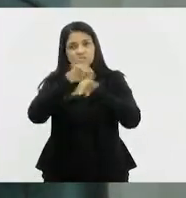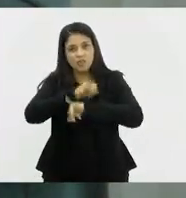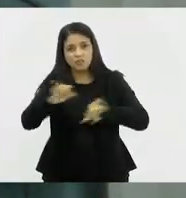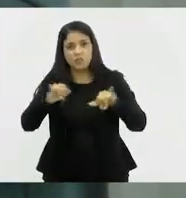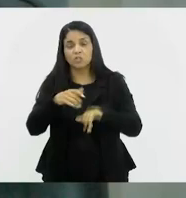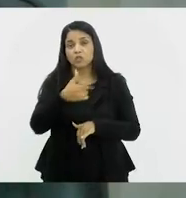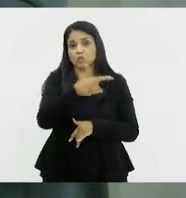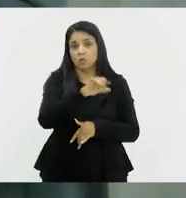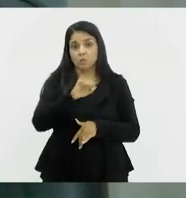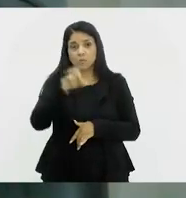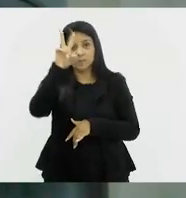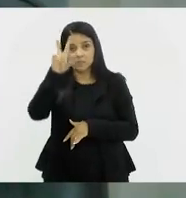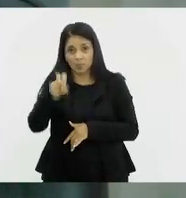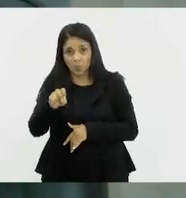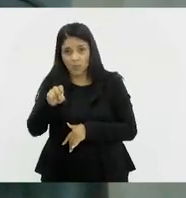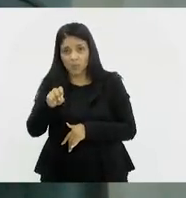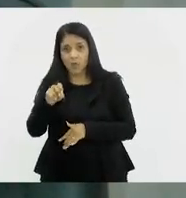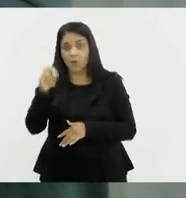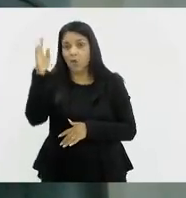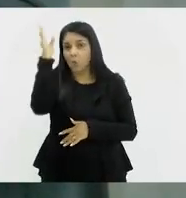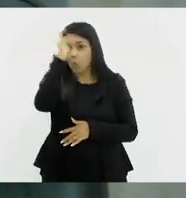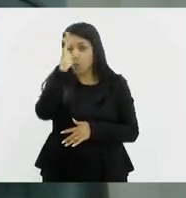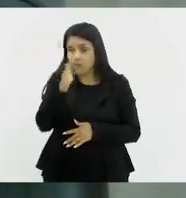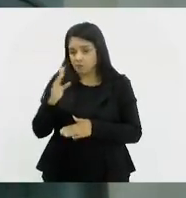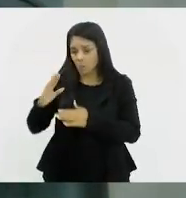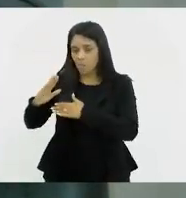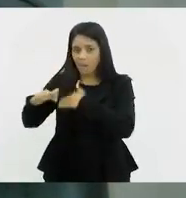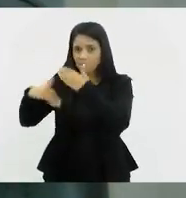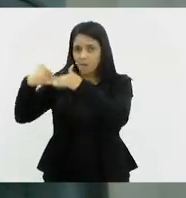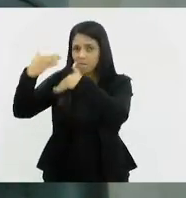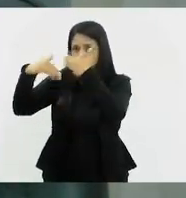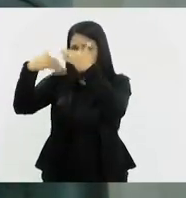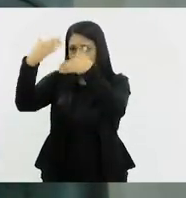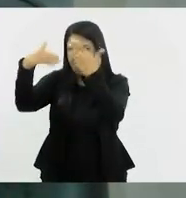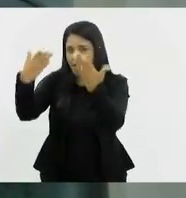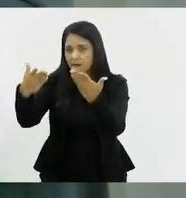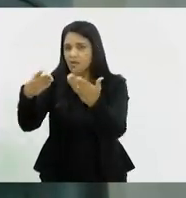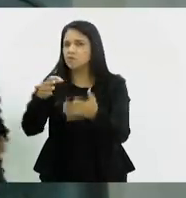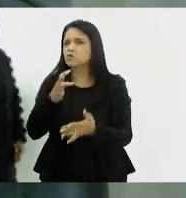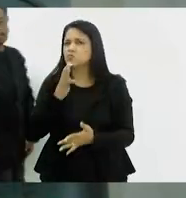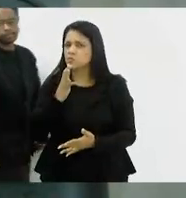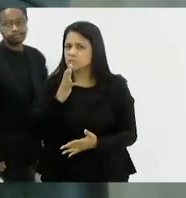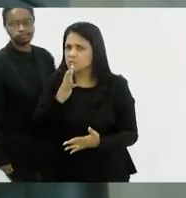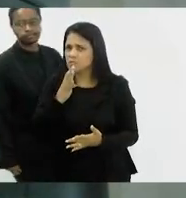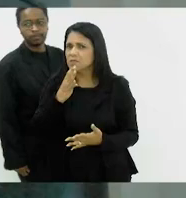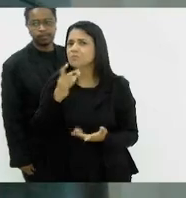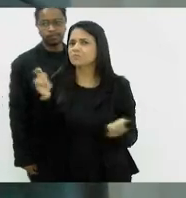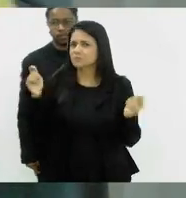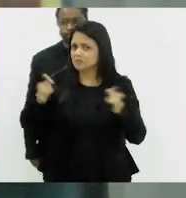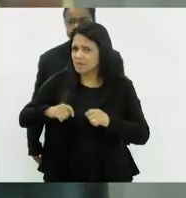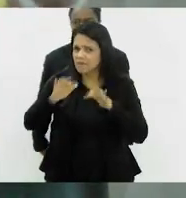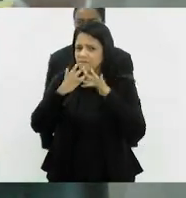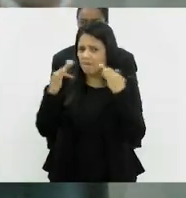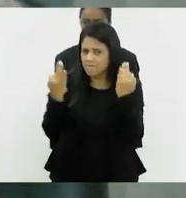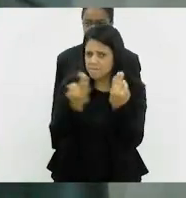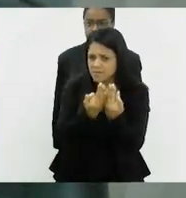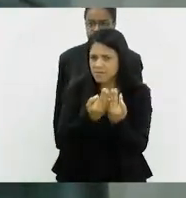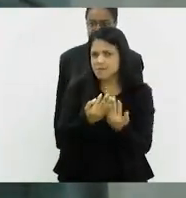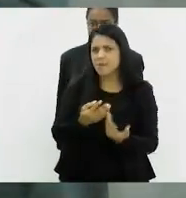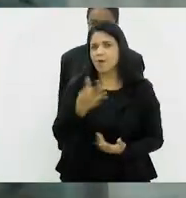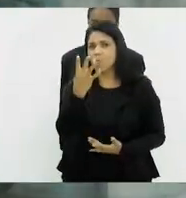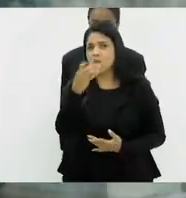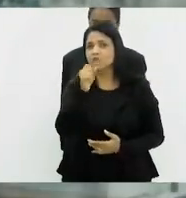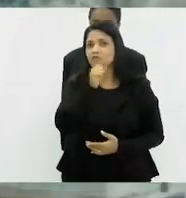2050, o Brasil começa a evolução. Todos nós conhecemos quantas famílias que têm